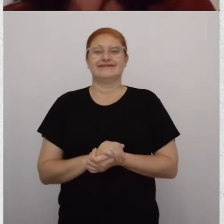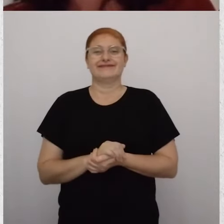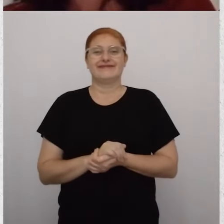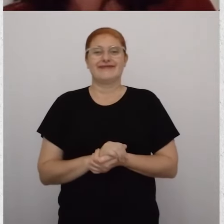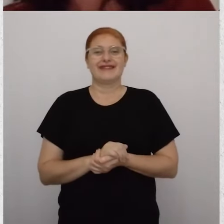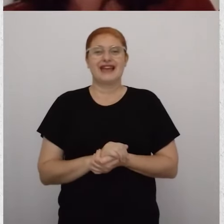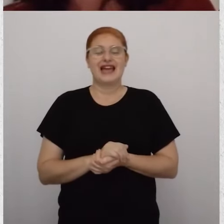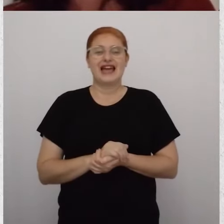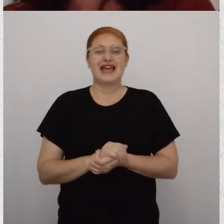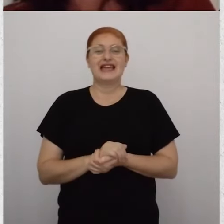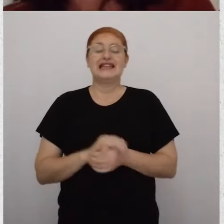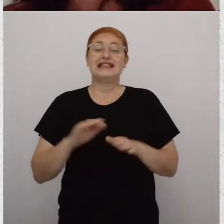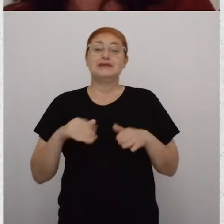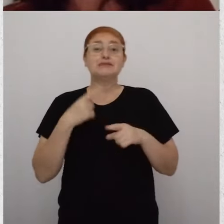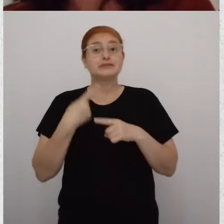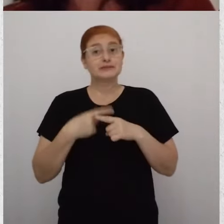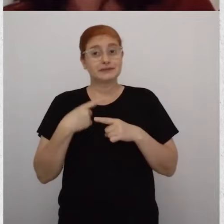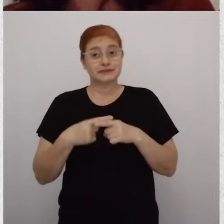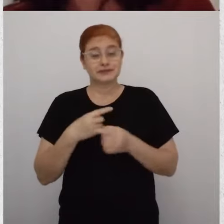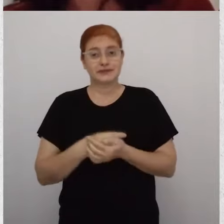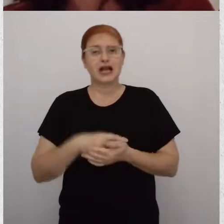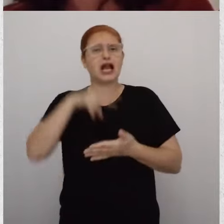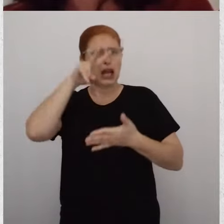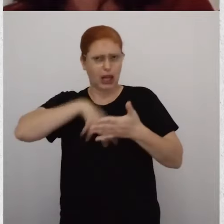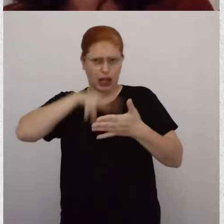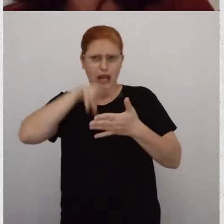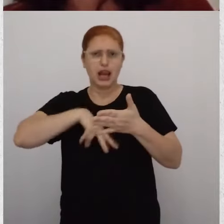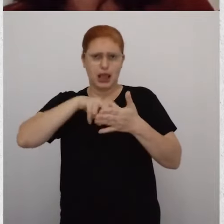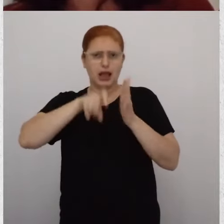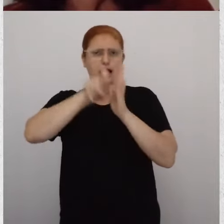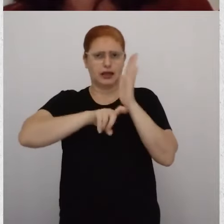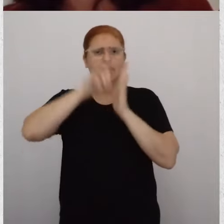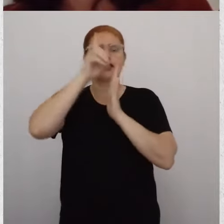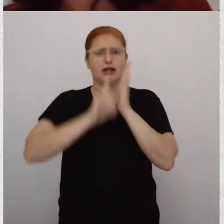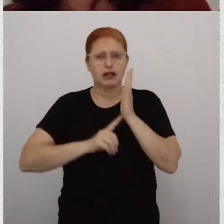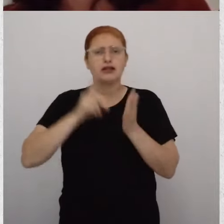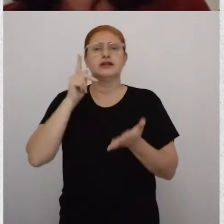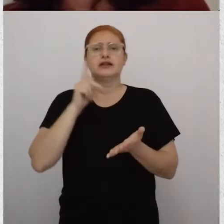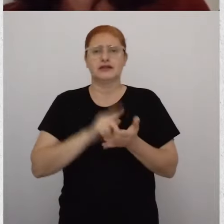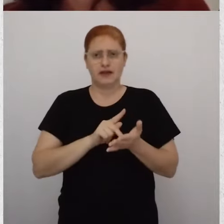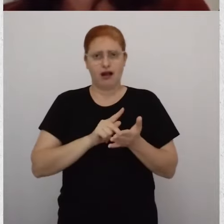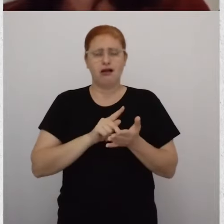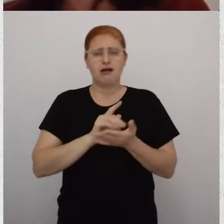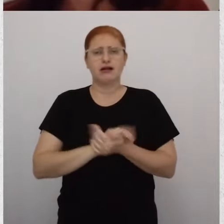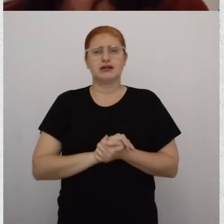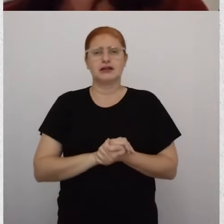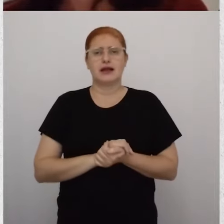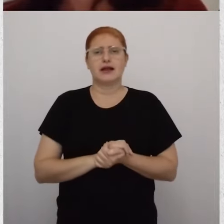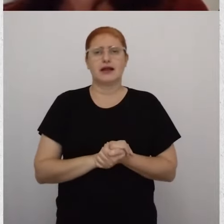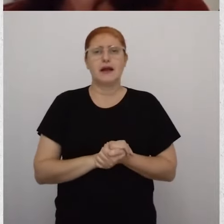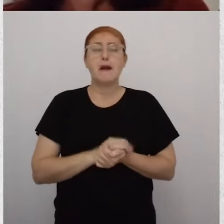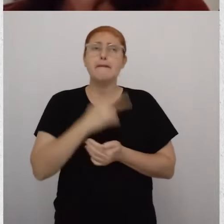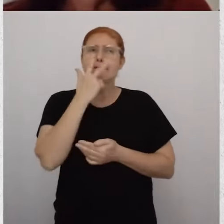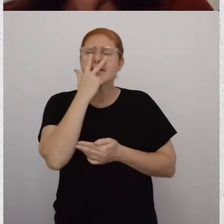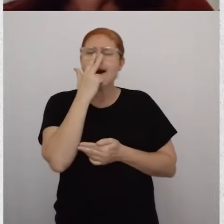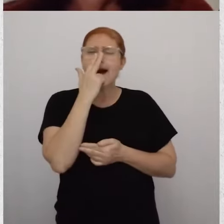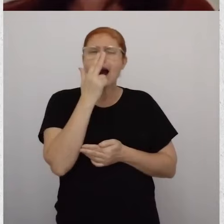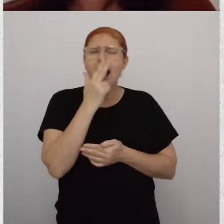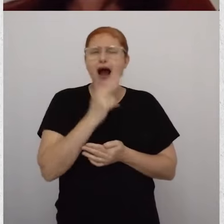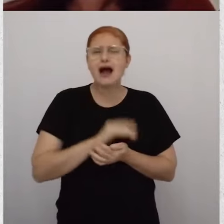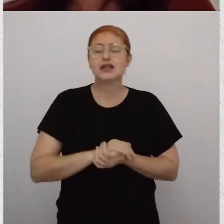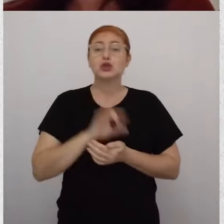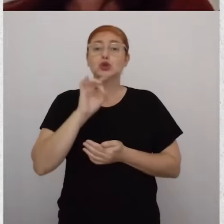eu vou te interromper mesmo, porque eu li o trabalho, viu, gente? E realmente, apesar de parecer